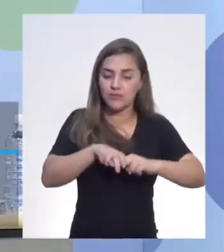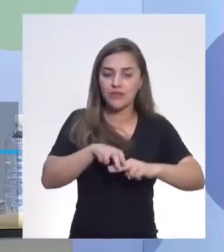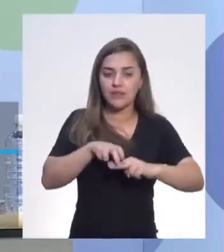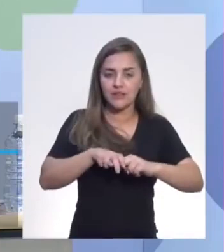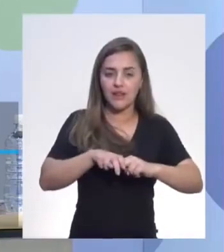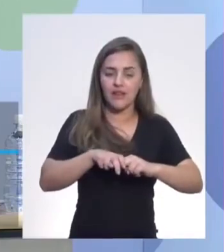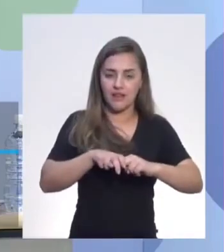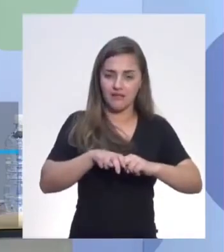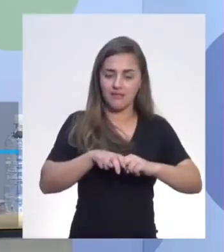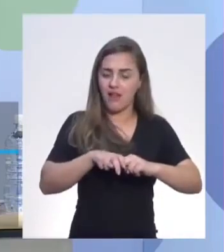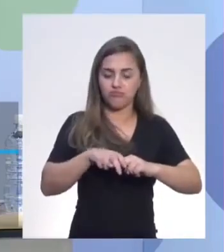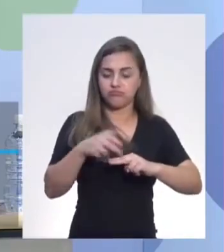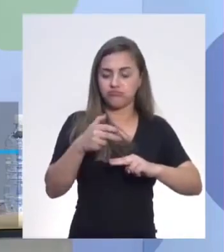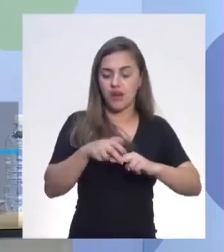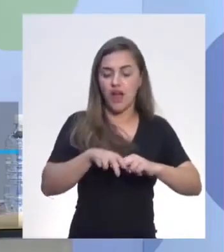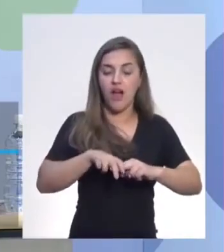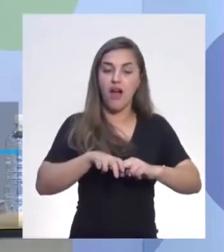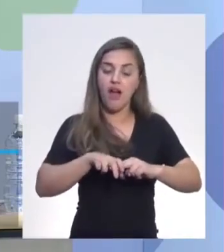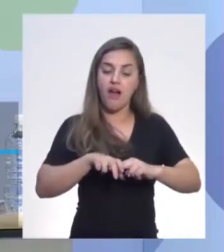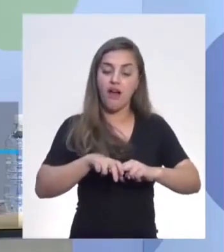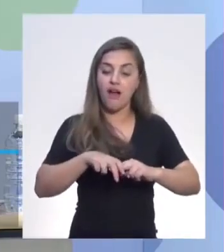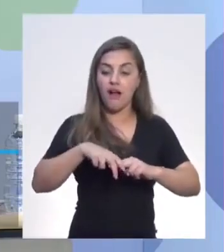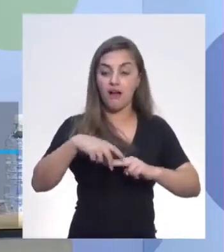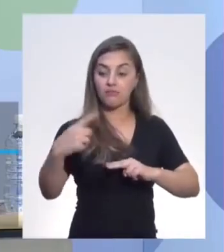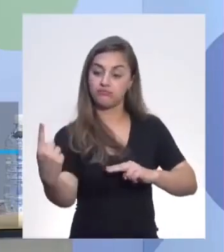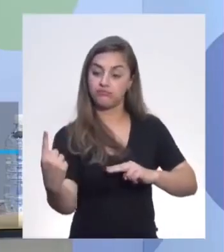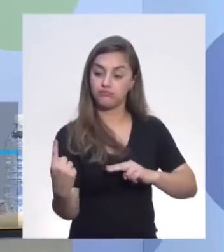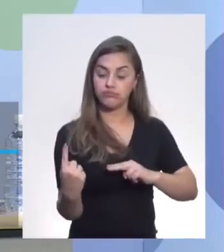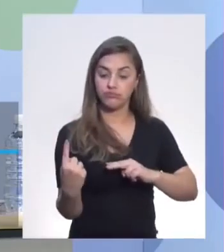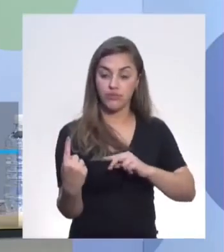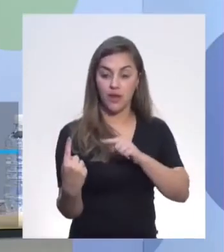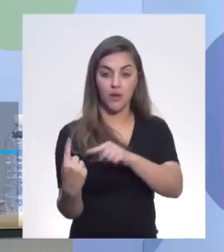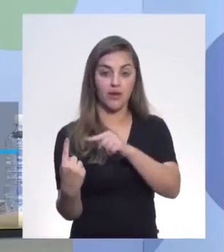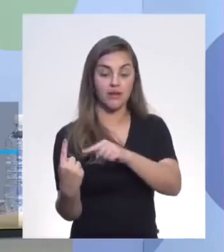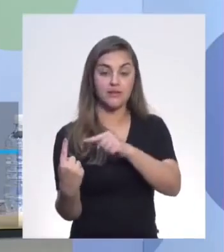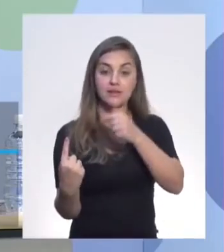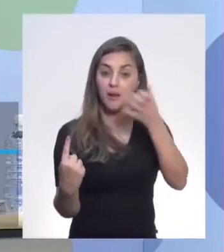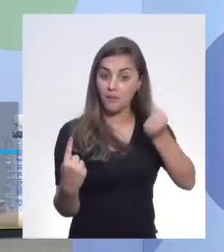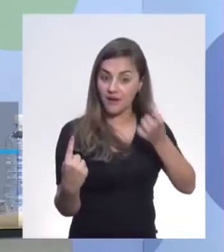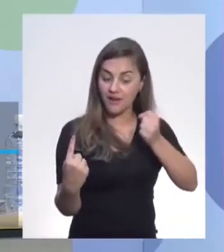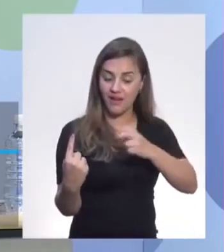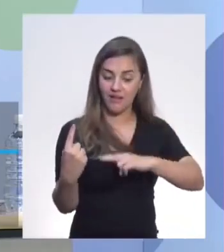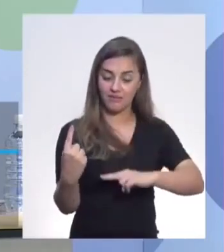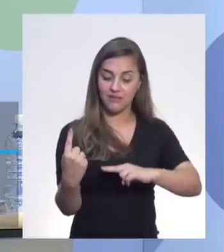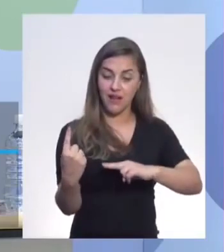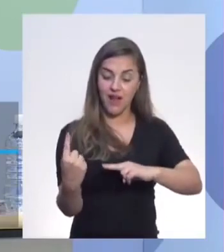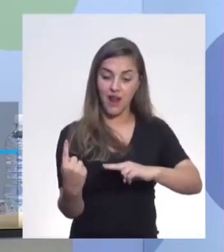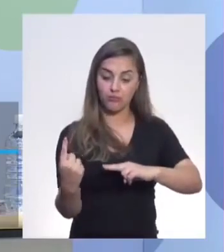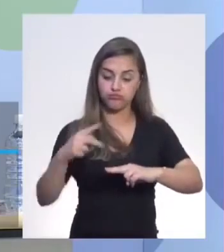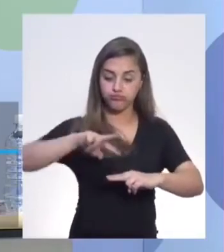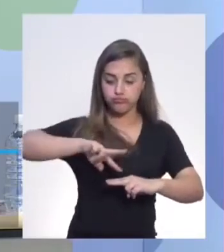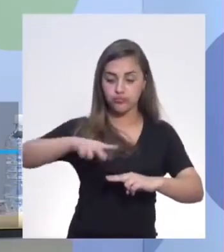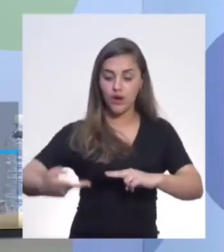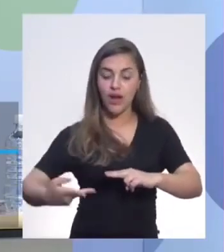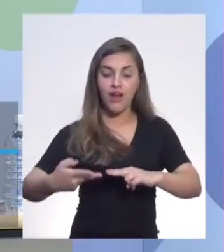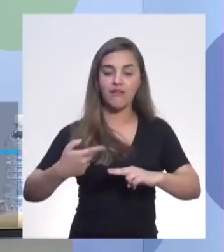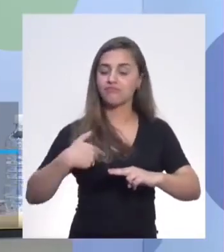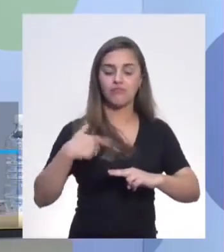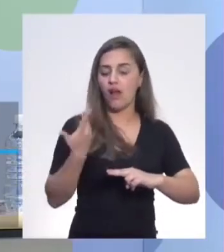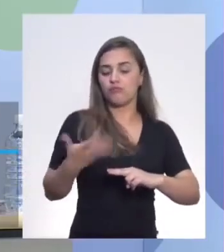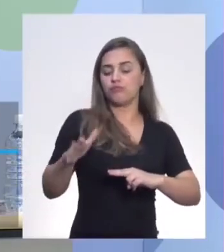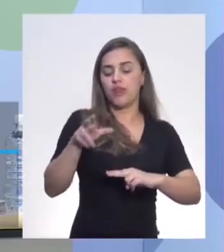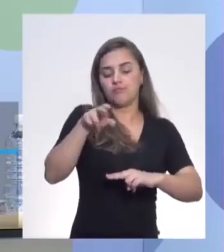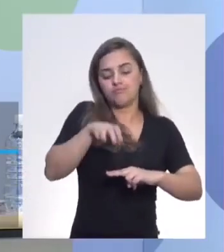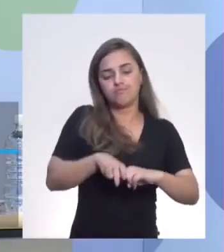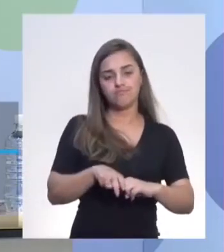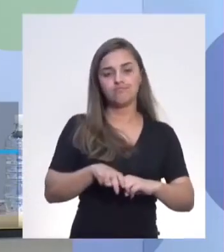e ela virou um símbolo de resistência de uma mulher negra em busca dos seus direitos assim como Martin Luther King, que vocês colocaram